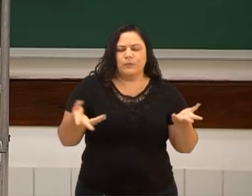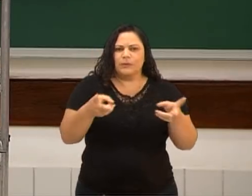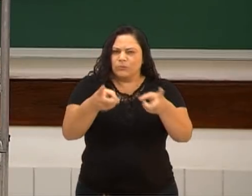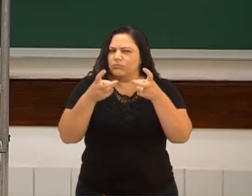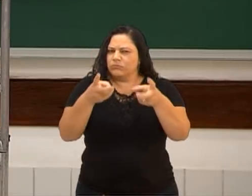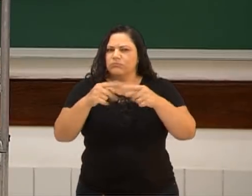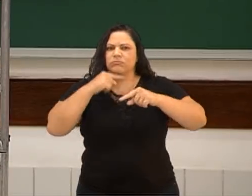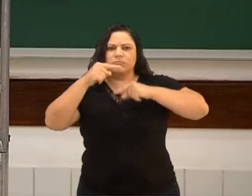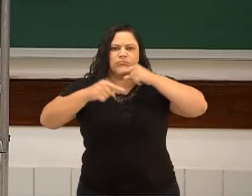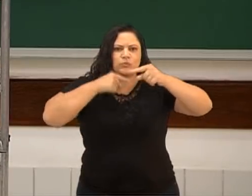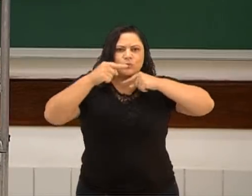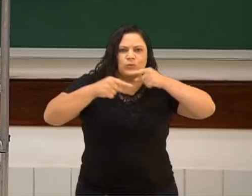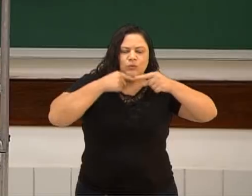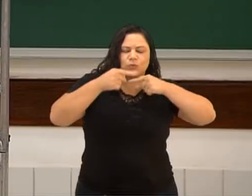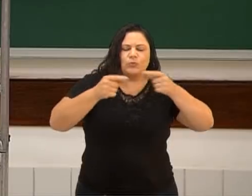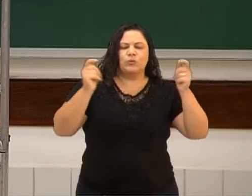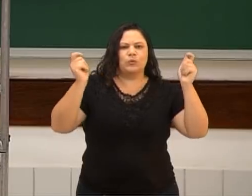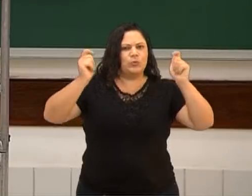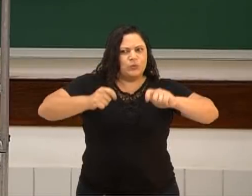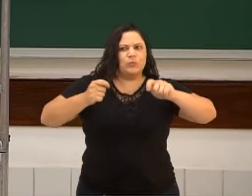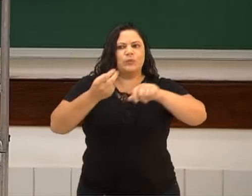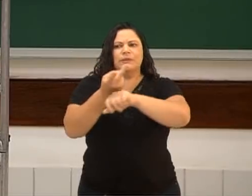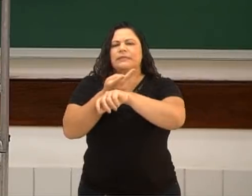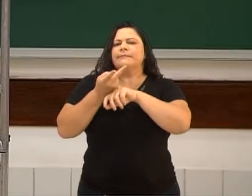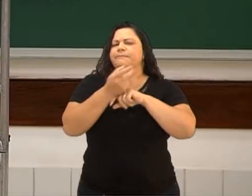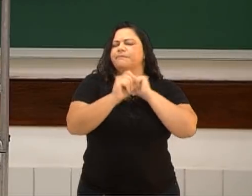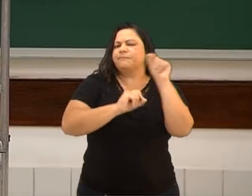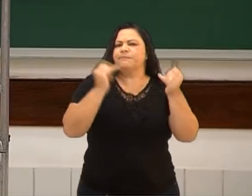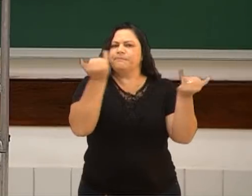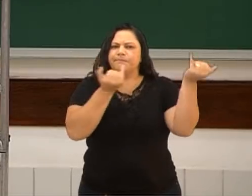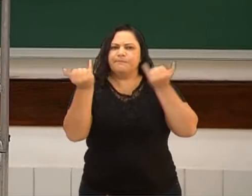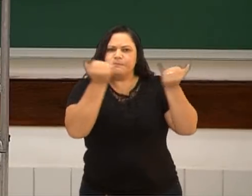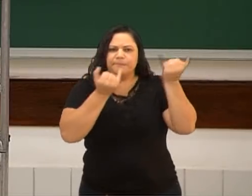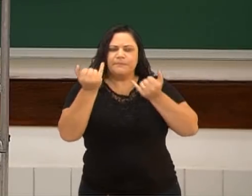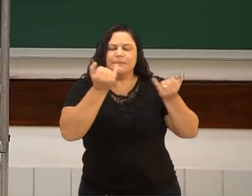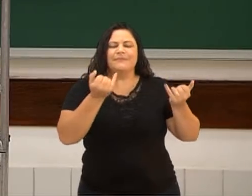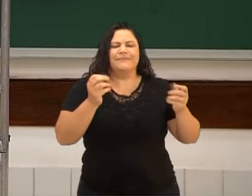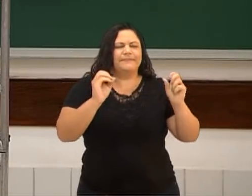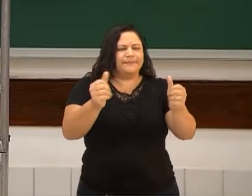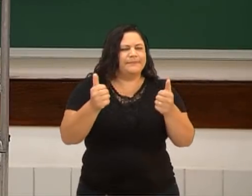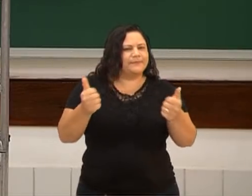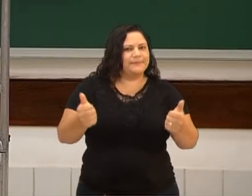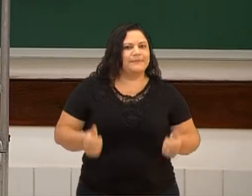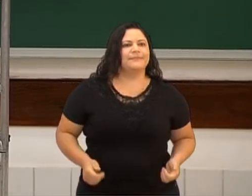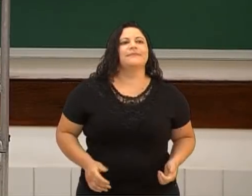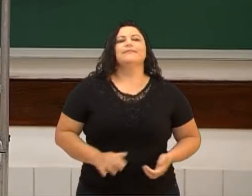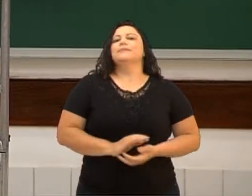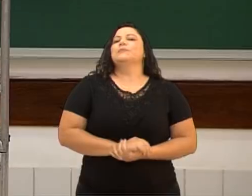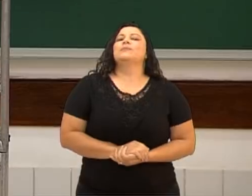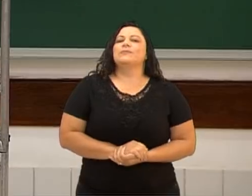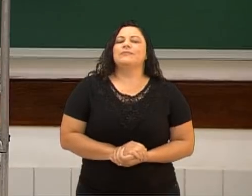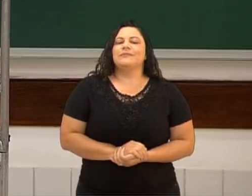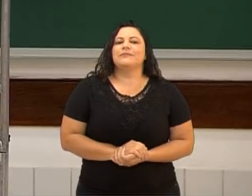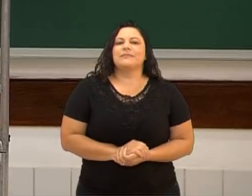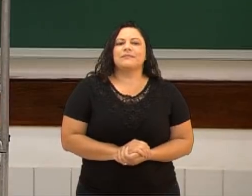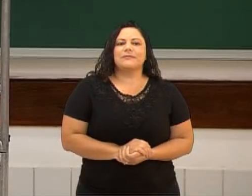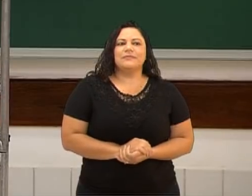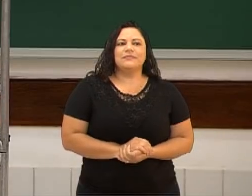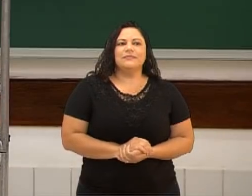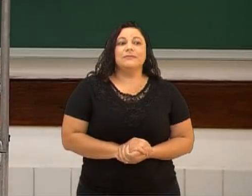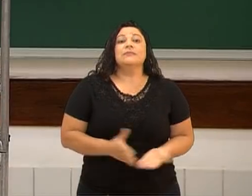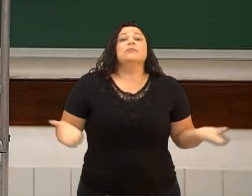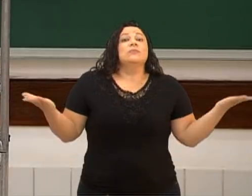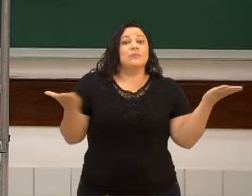dúvida, busquem as informações e busquem o conhecimento de vocês. Tudo bem? Então vamos lá.